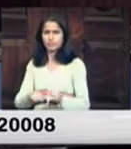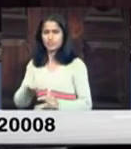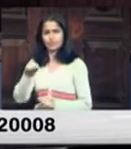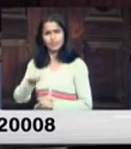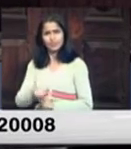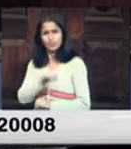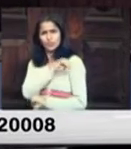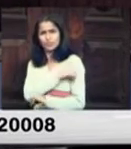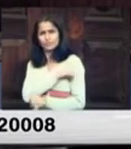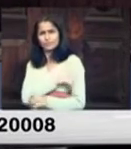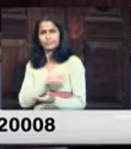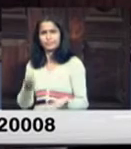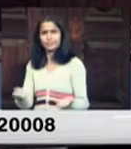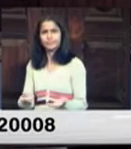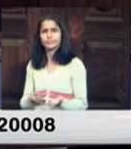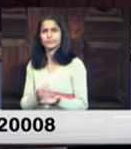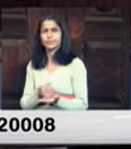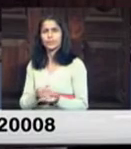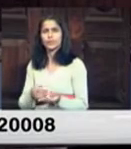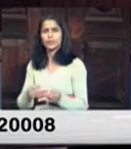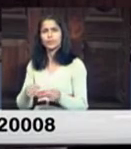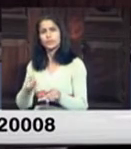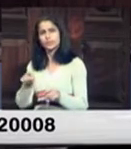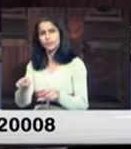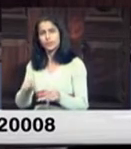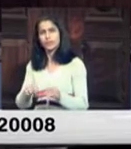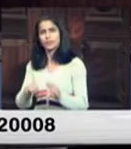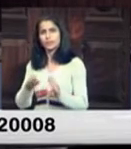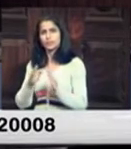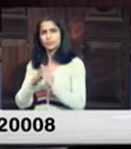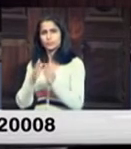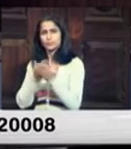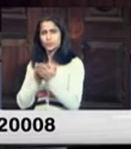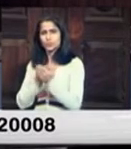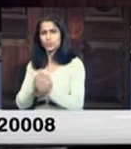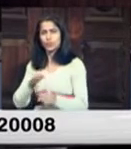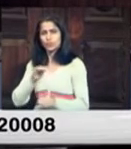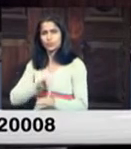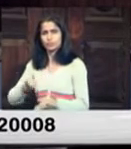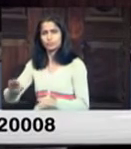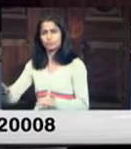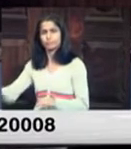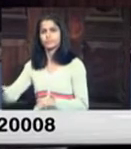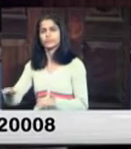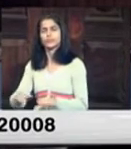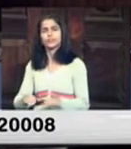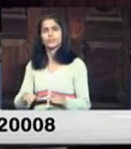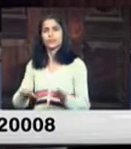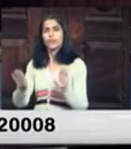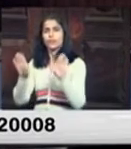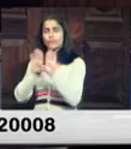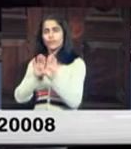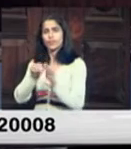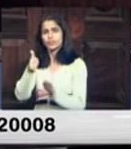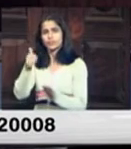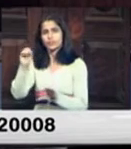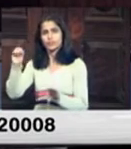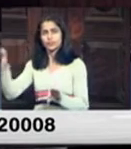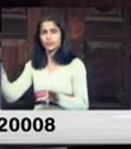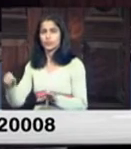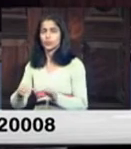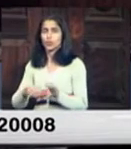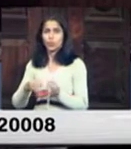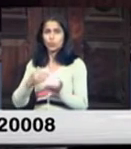Janeiro, onde ainda há demanda reprimida por ensino fundamental e por ensino médio, feche escolas. Isso não começou